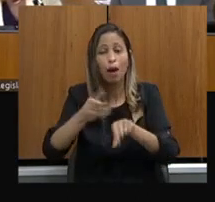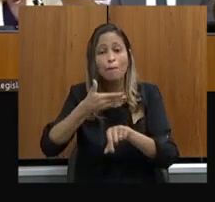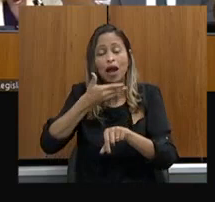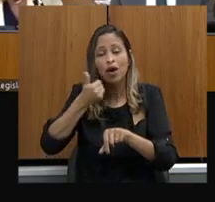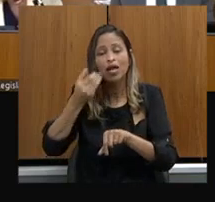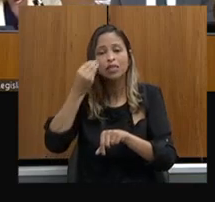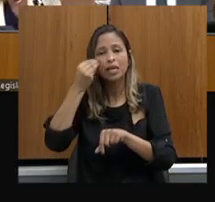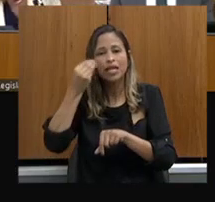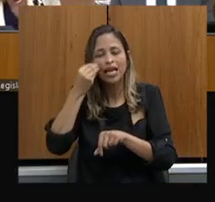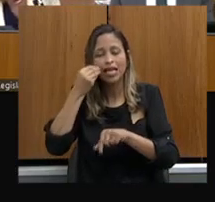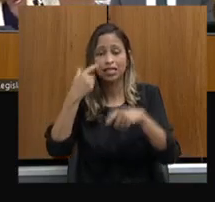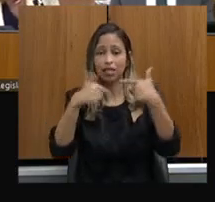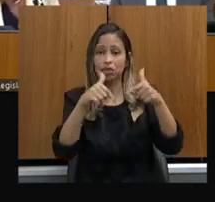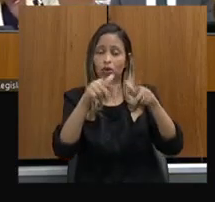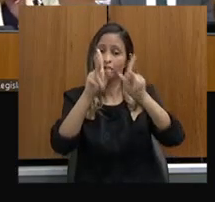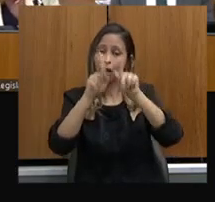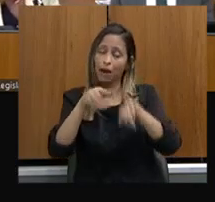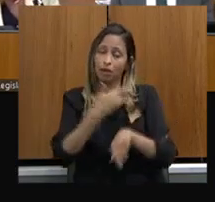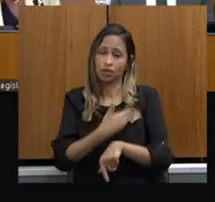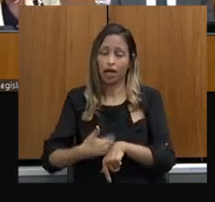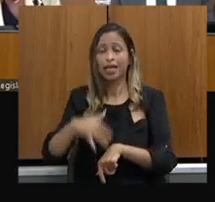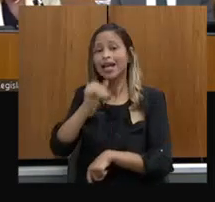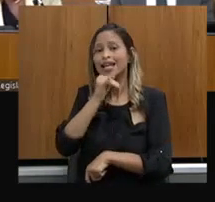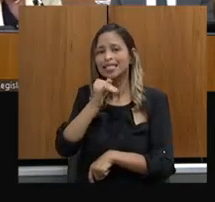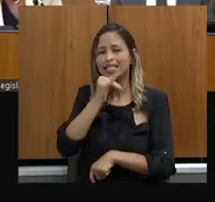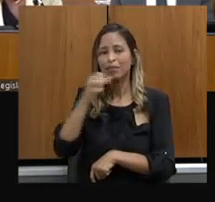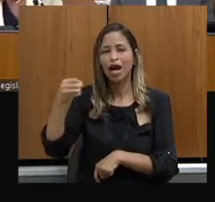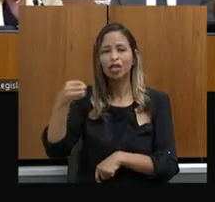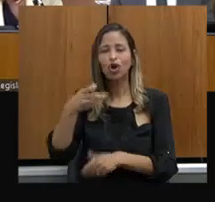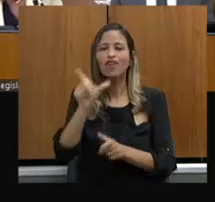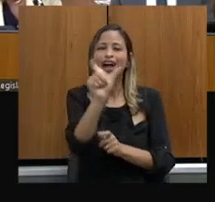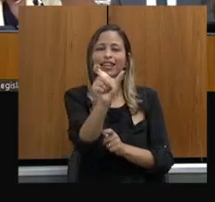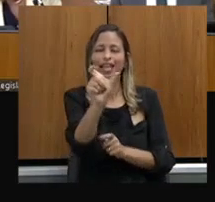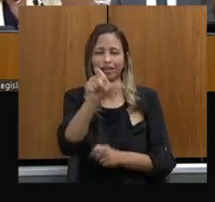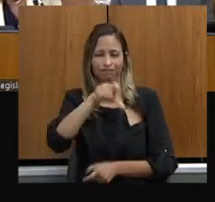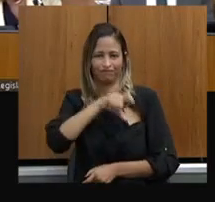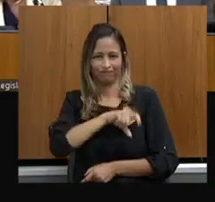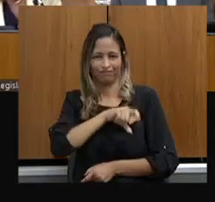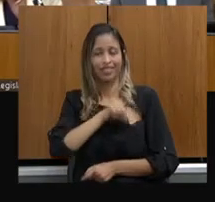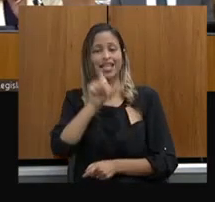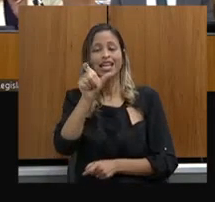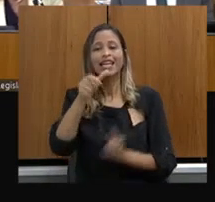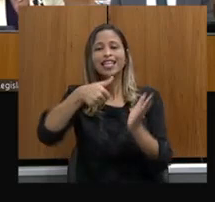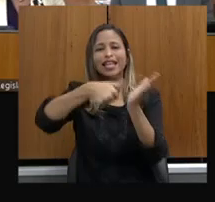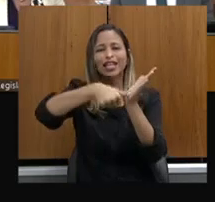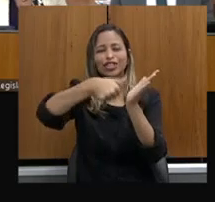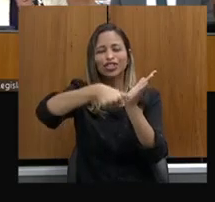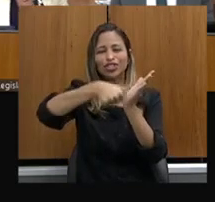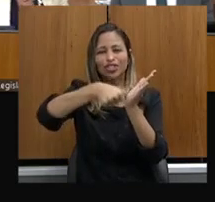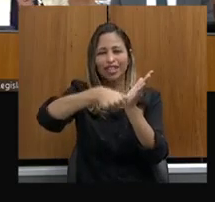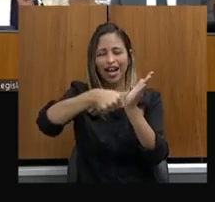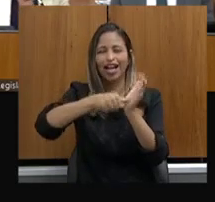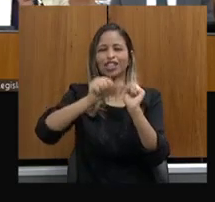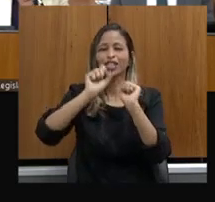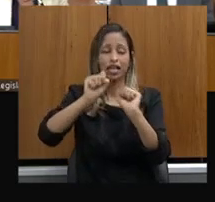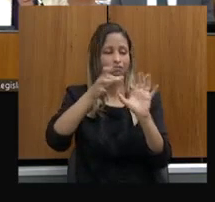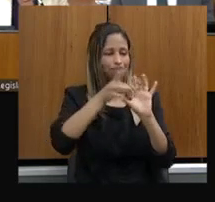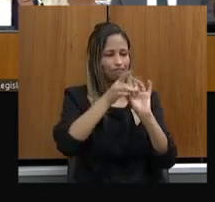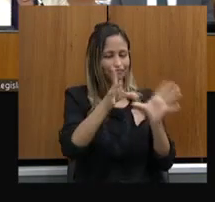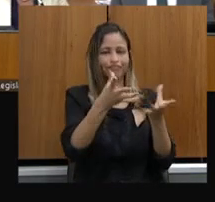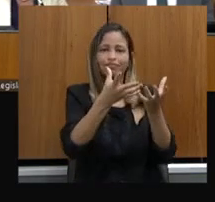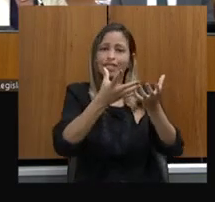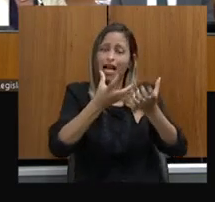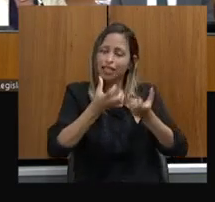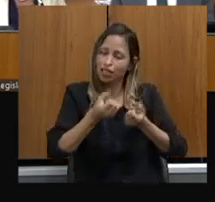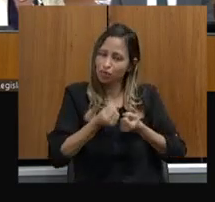da experiência do usuário dos Servidores Públicos como por exemplo a nova carteira de identidade que hoje já é disponível tanto nas unidades de